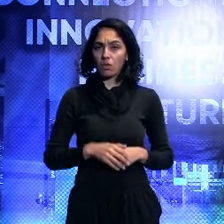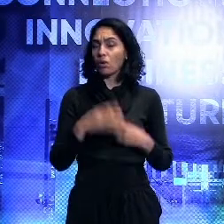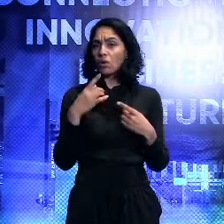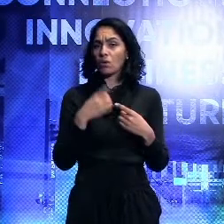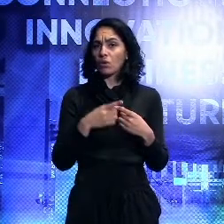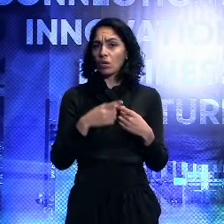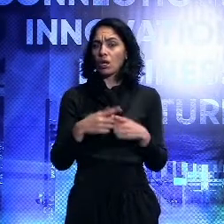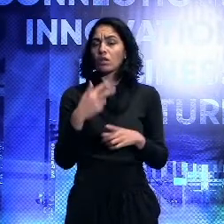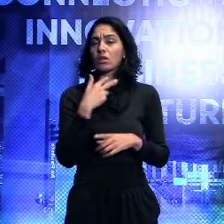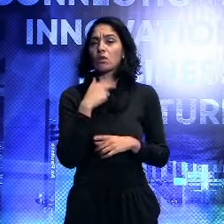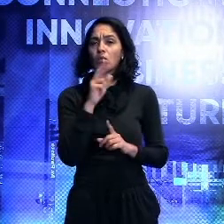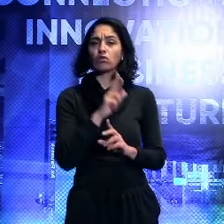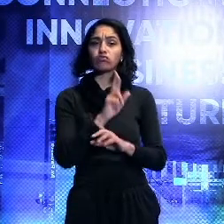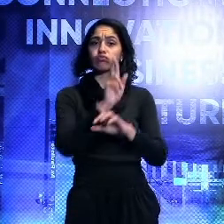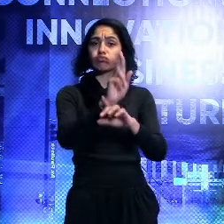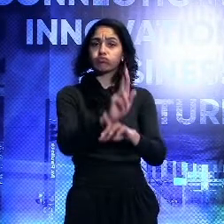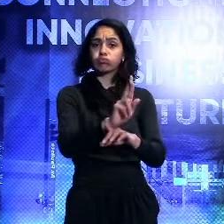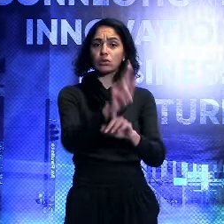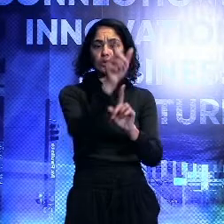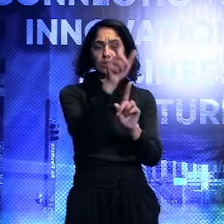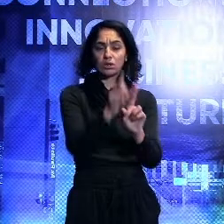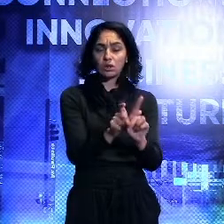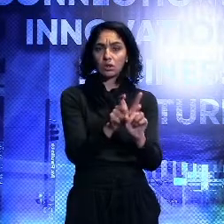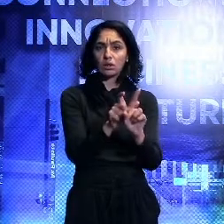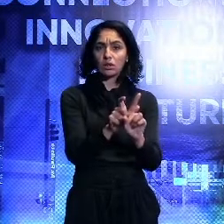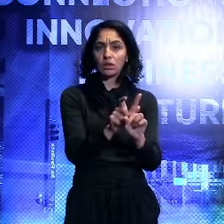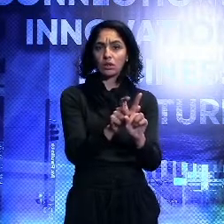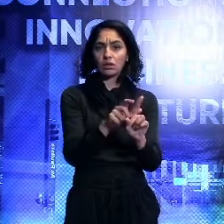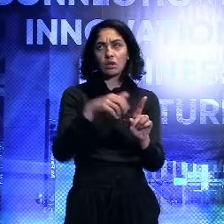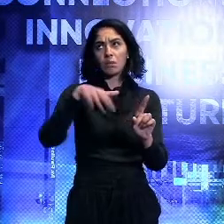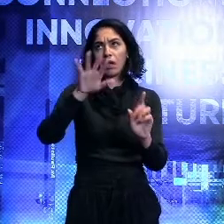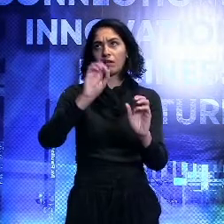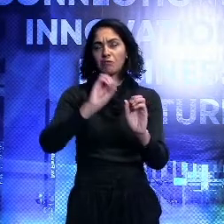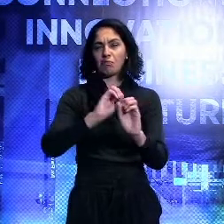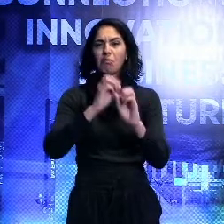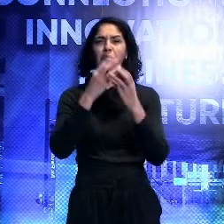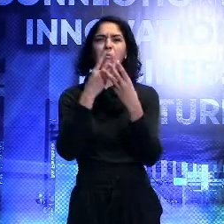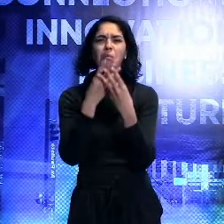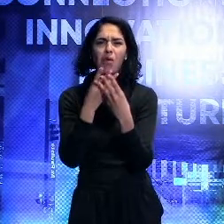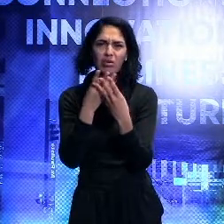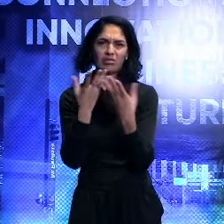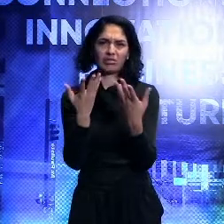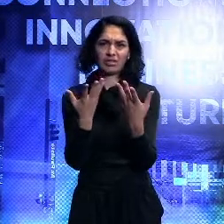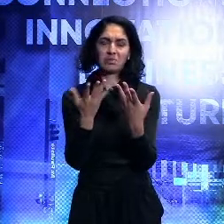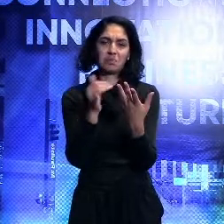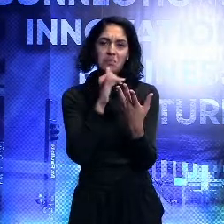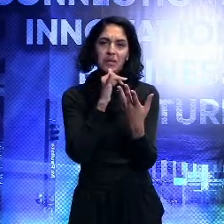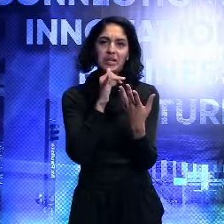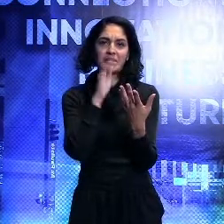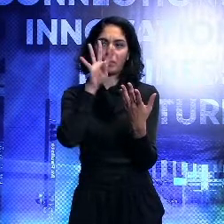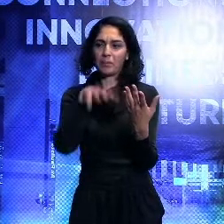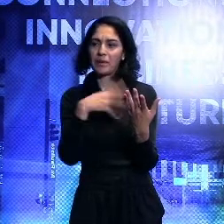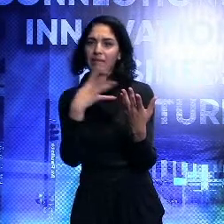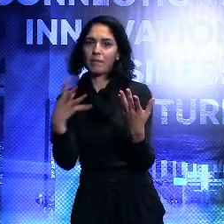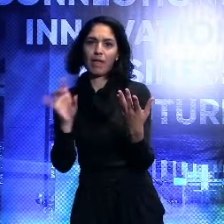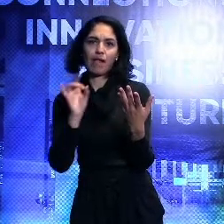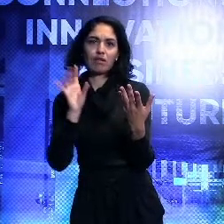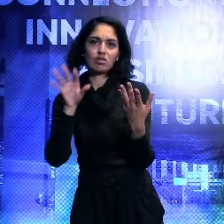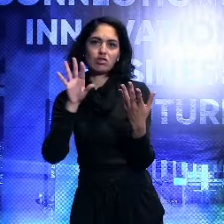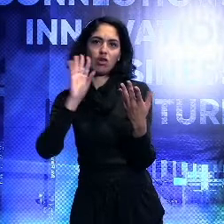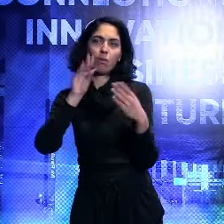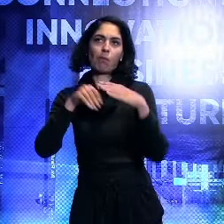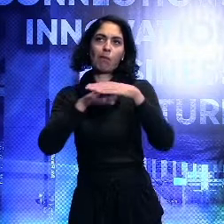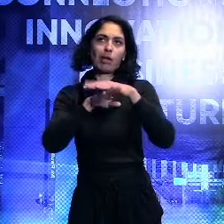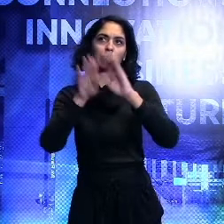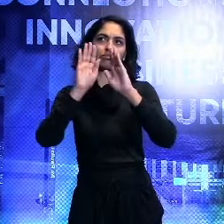uma persona além de uma ficha de PowerPoint, como uma, vamos dizer assim, dentro de uma cabine